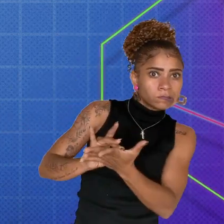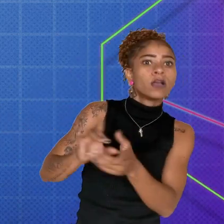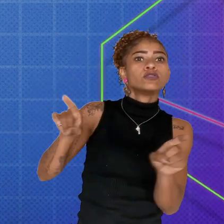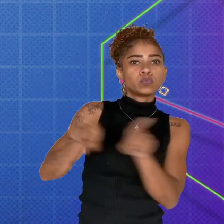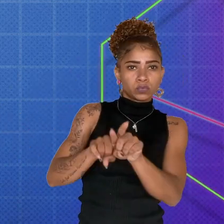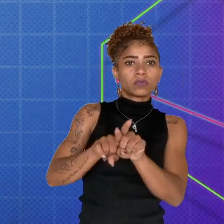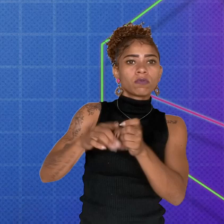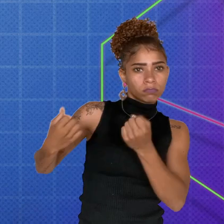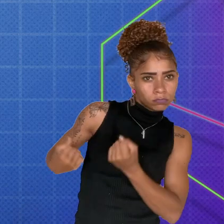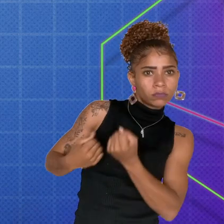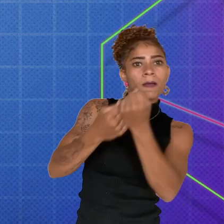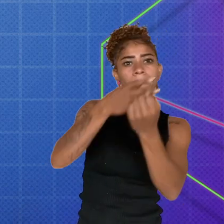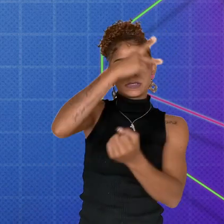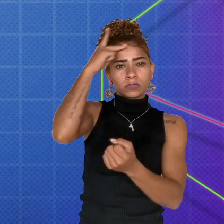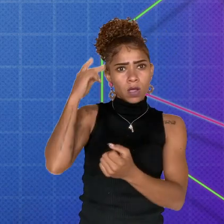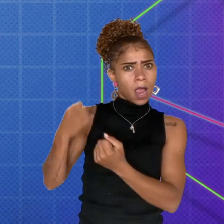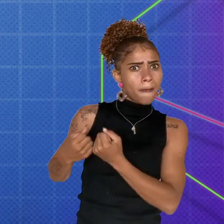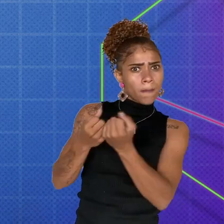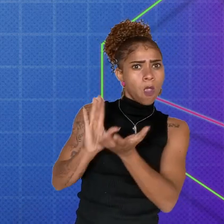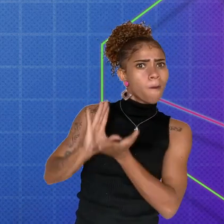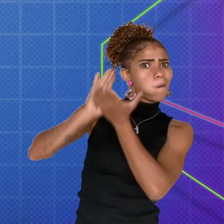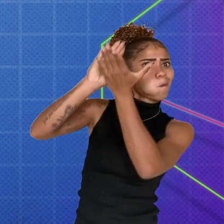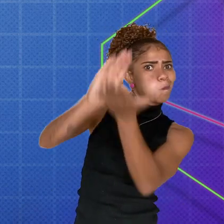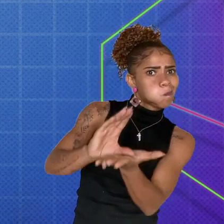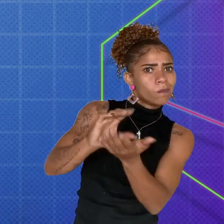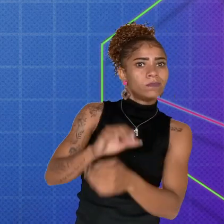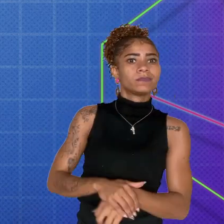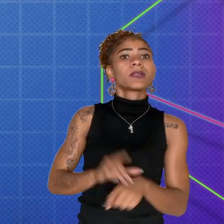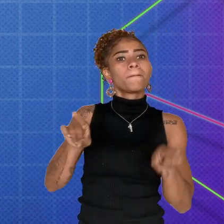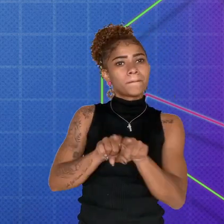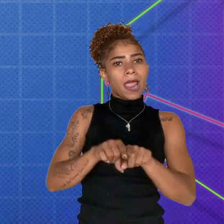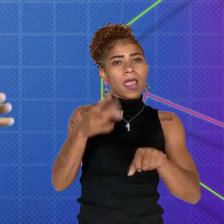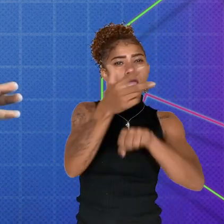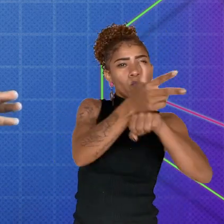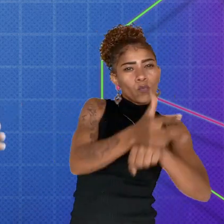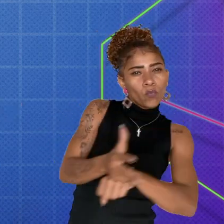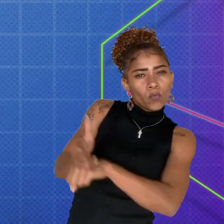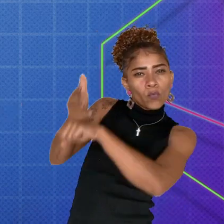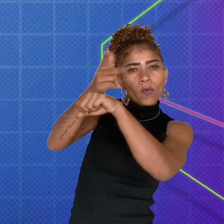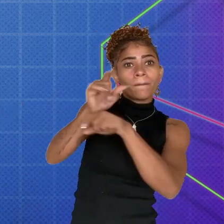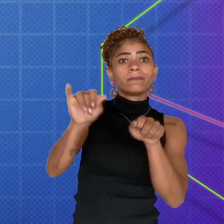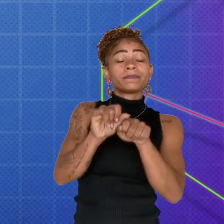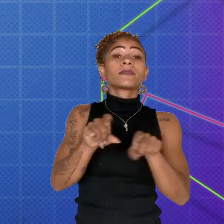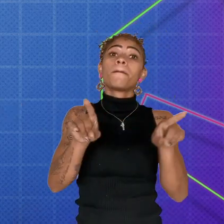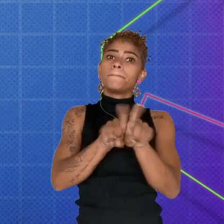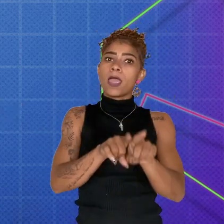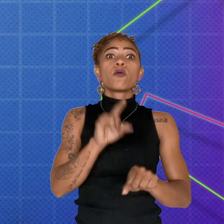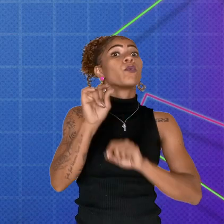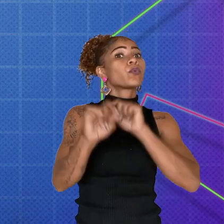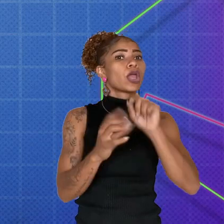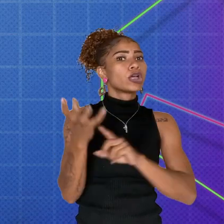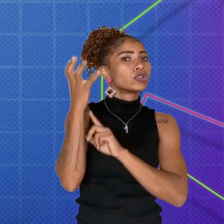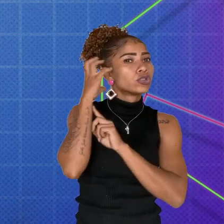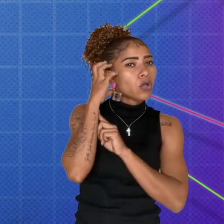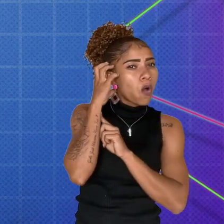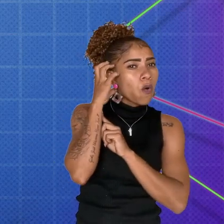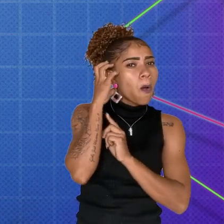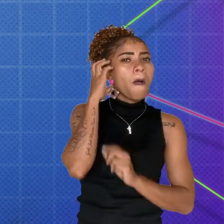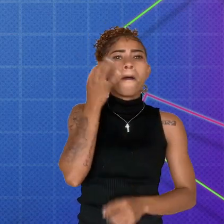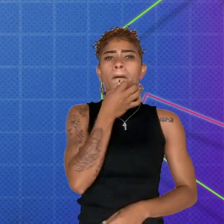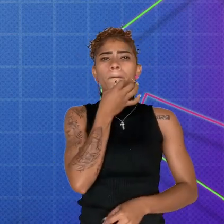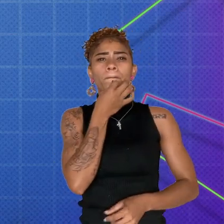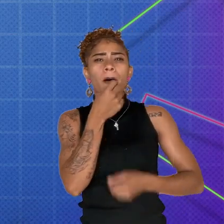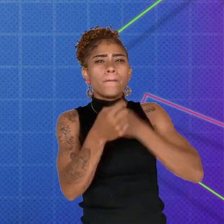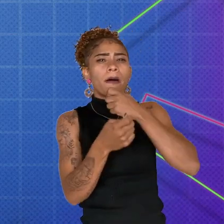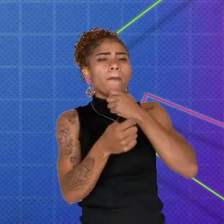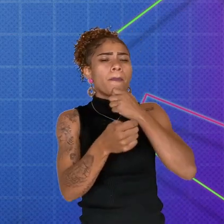real, com patrocinadores e cobertura da mídia. Sons de transmissão. Os sons de transmissões de rádio,